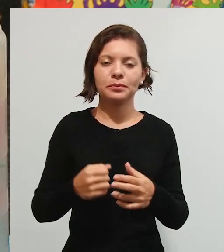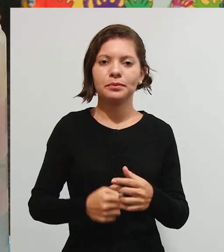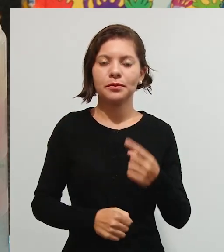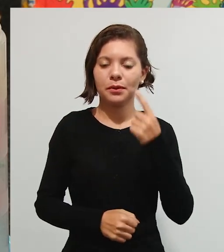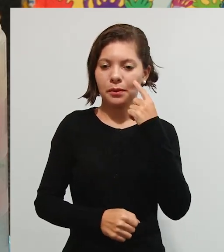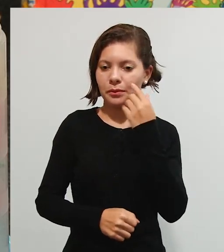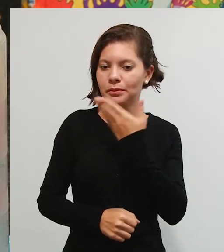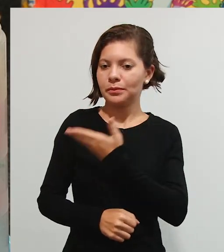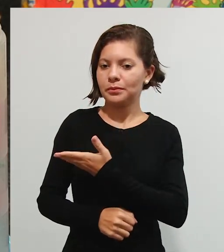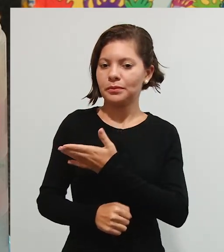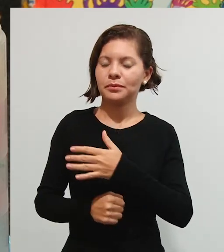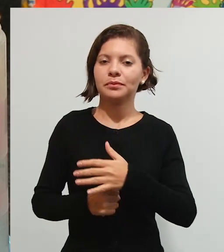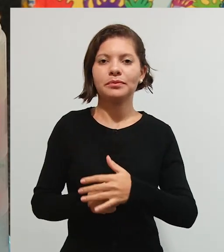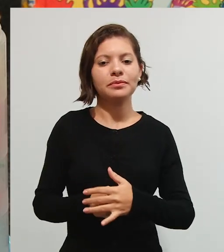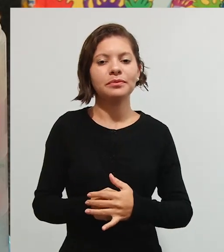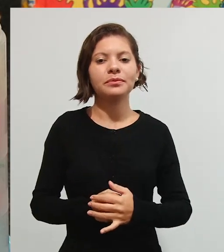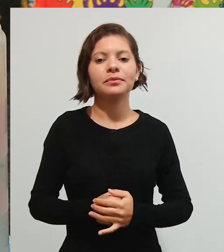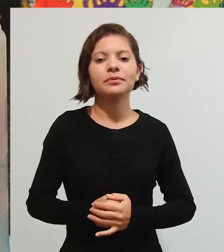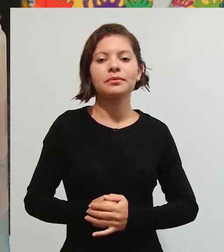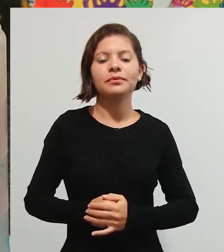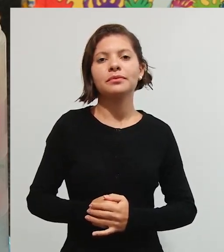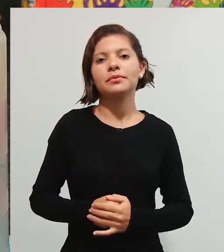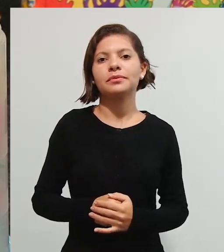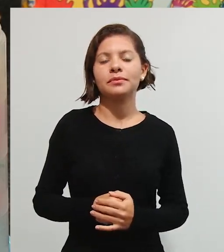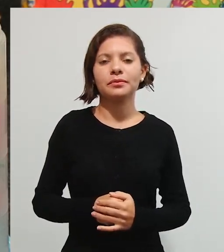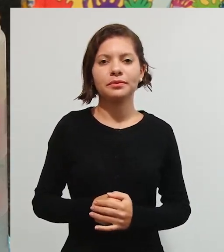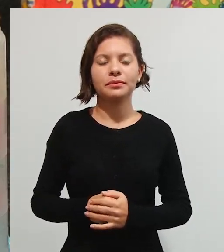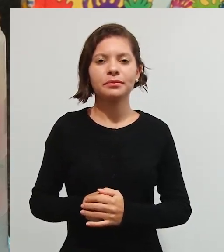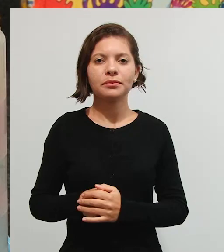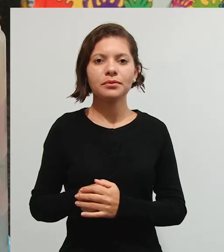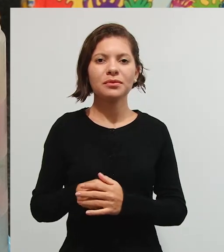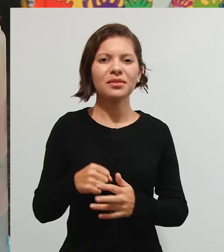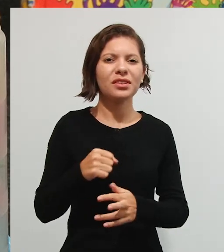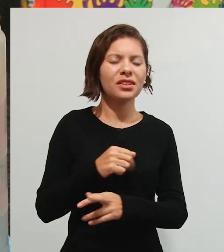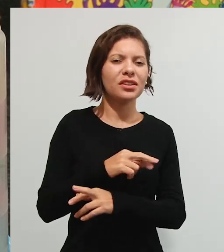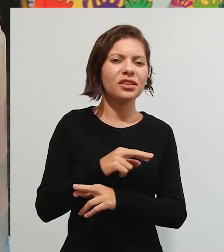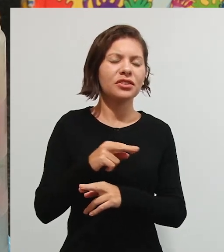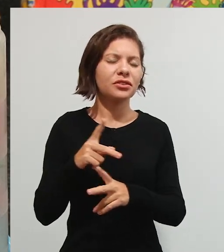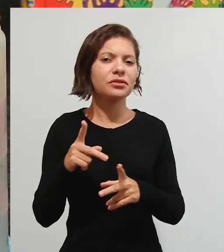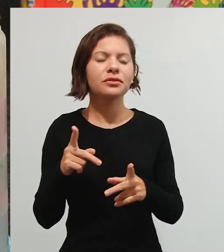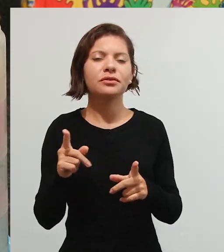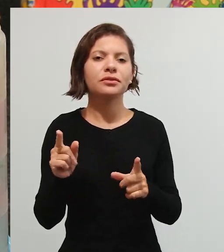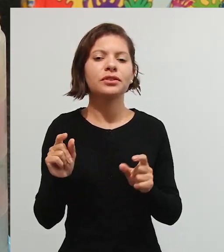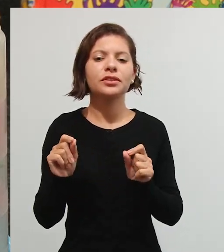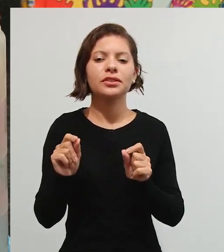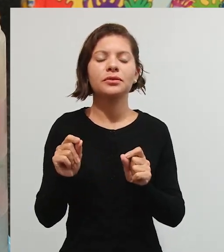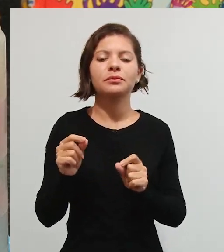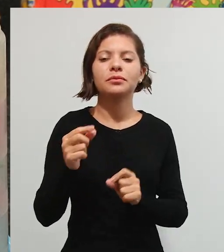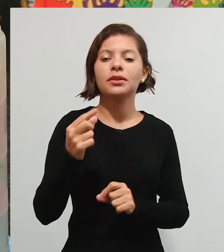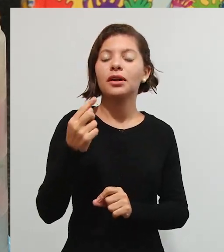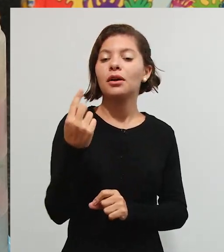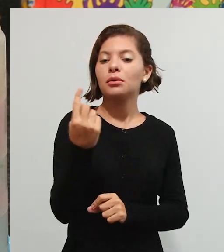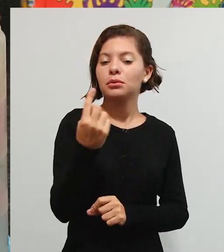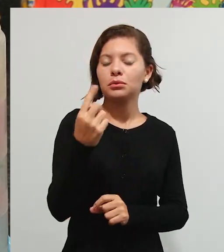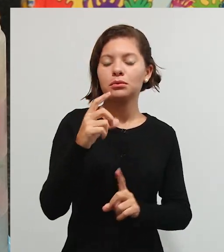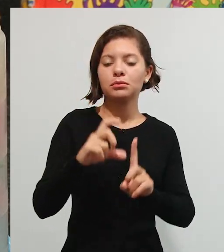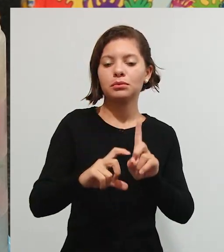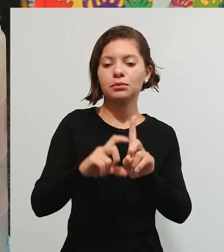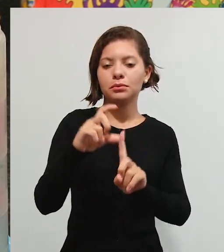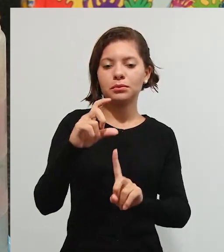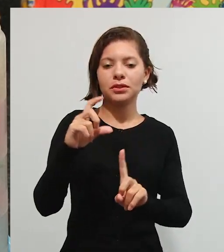essa unidade é essa unidade. Ela ainda não faz essa diferenciação. E essa unidade é essa